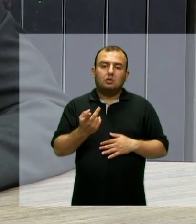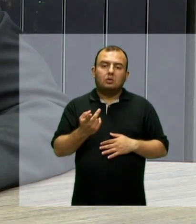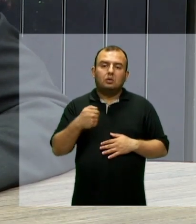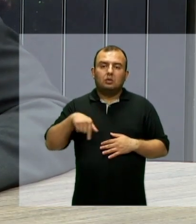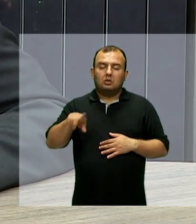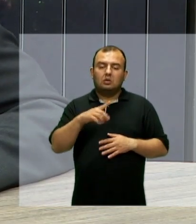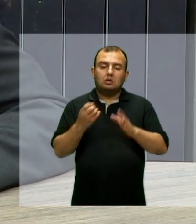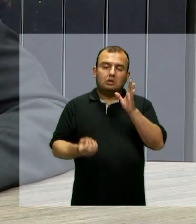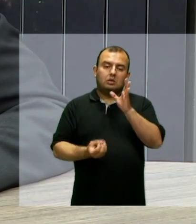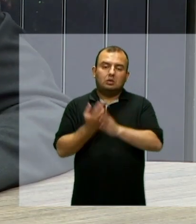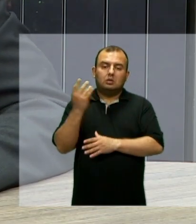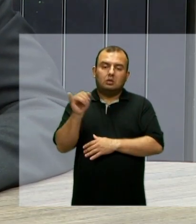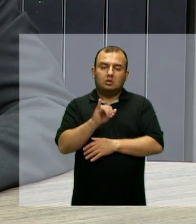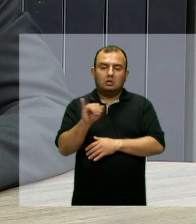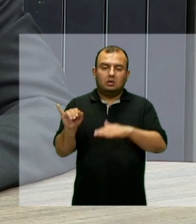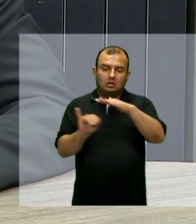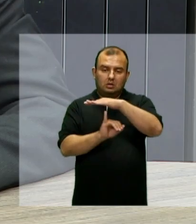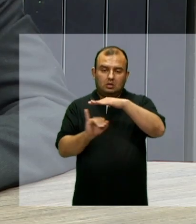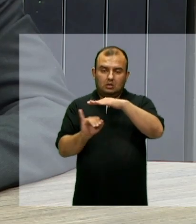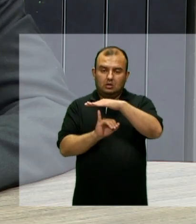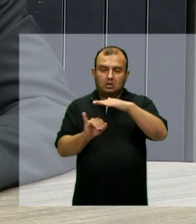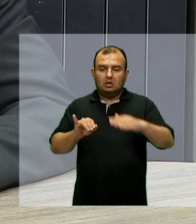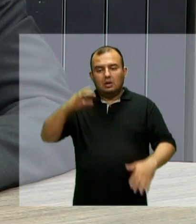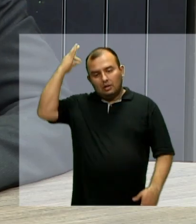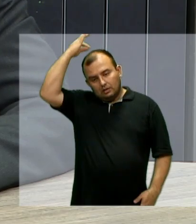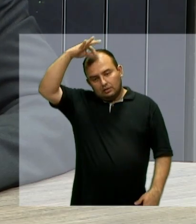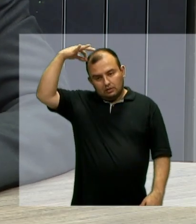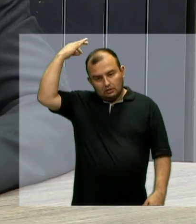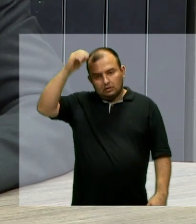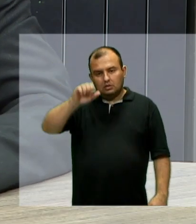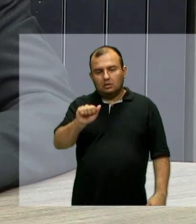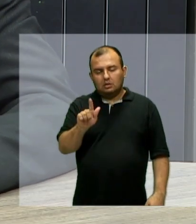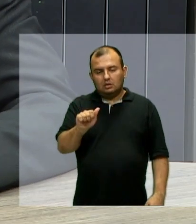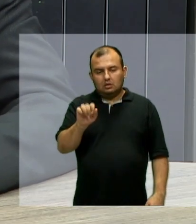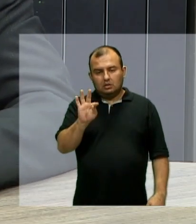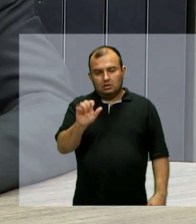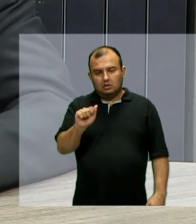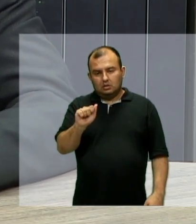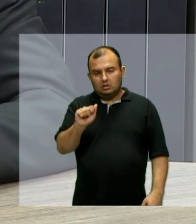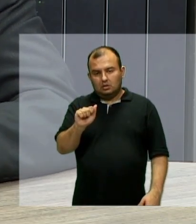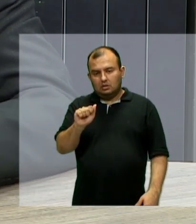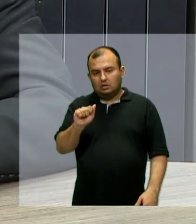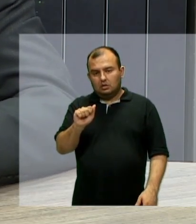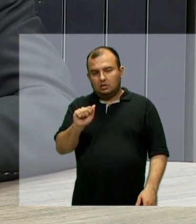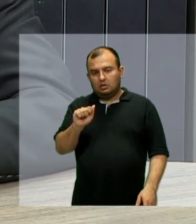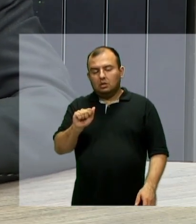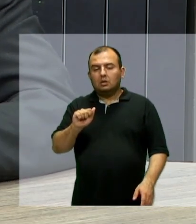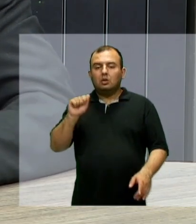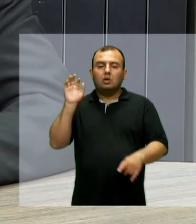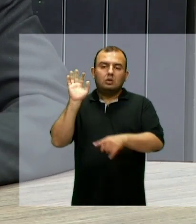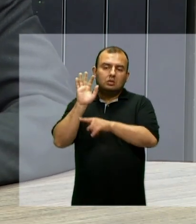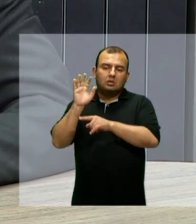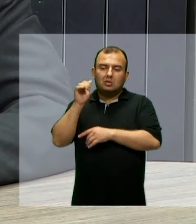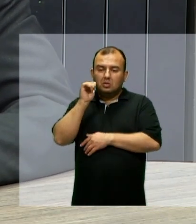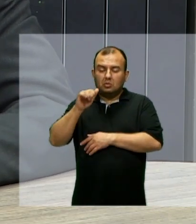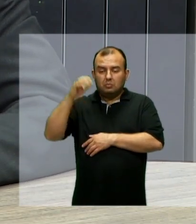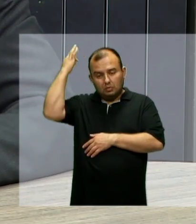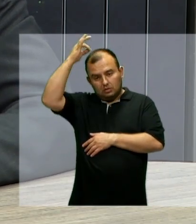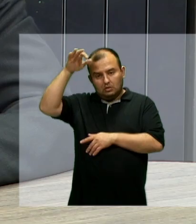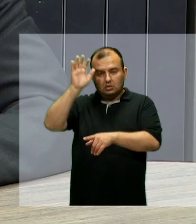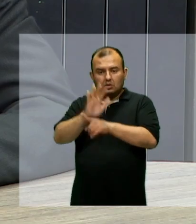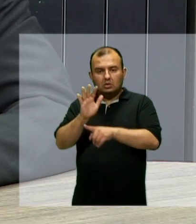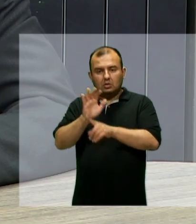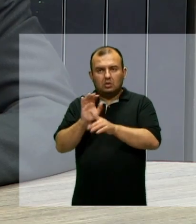criando aqui em Itajaí agora o Instituto Santa Ágata. A Ágata é a padroeira das mamas, foi uma santa que foi, lá no